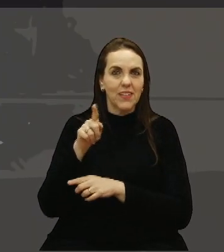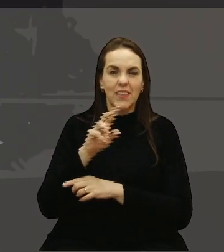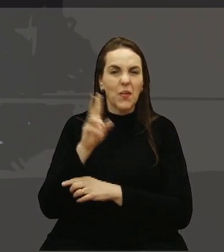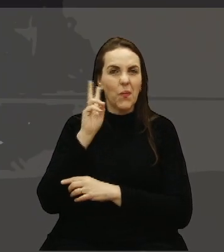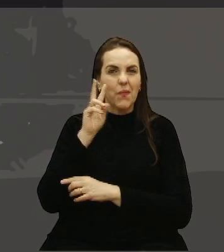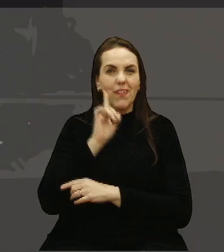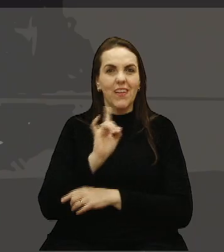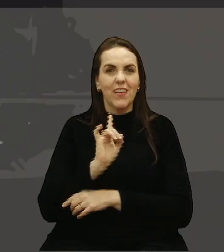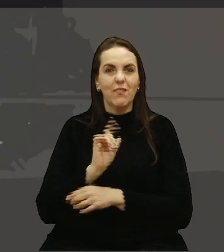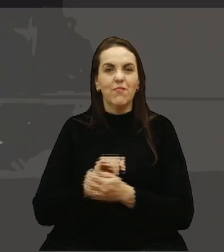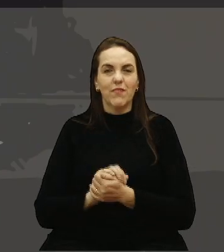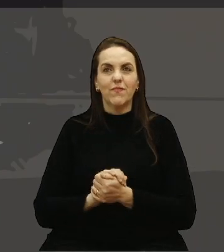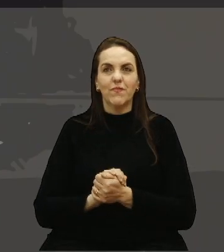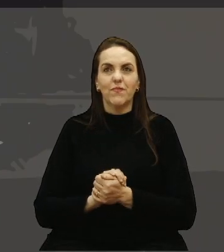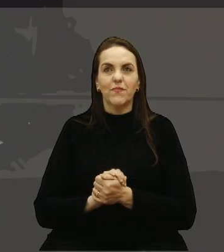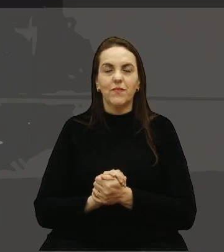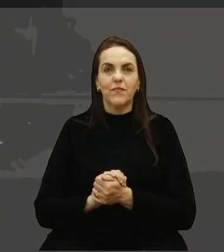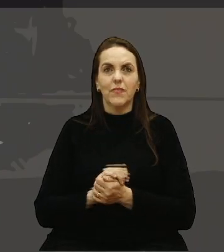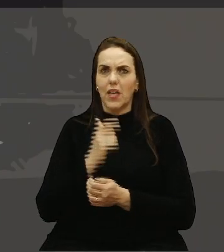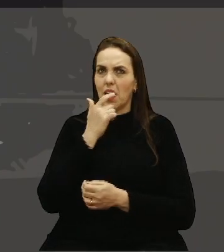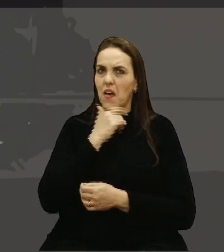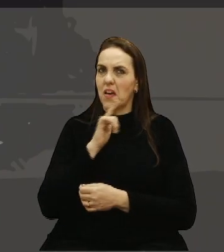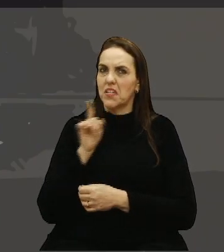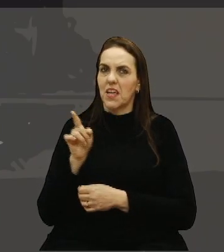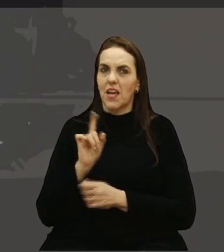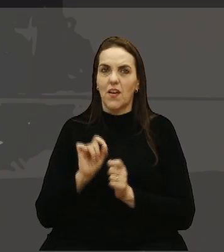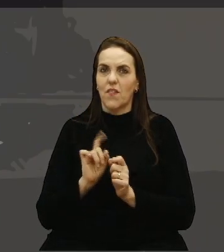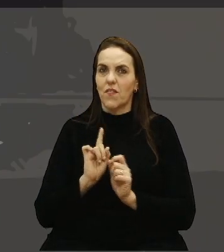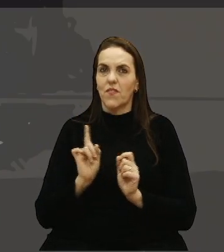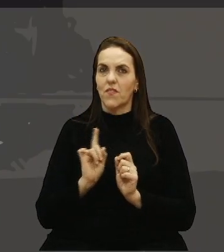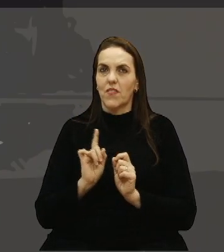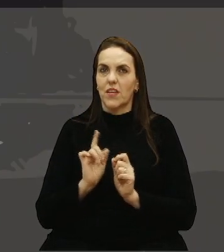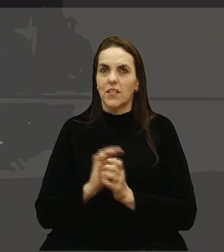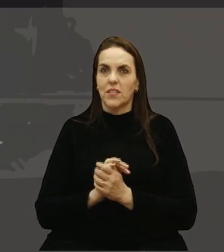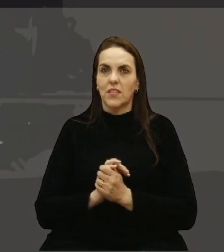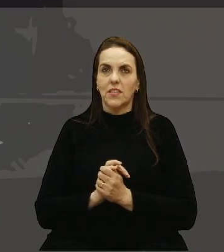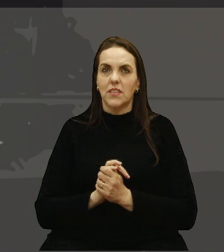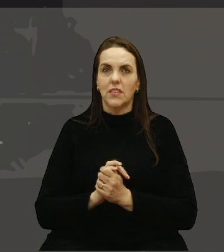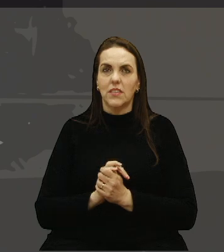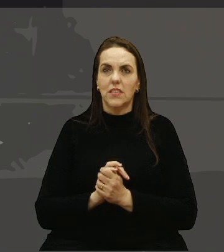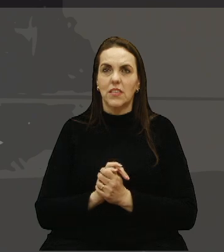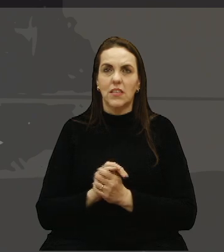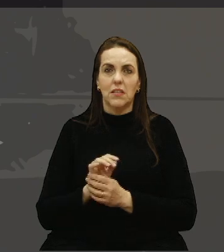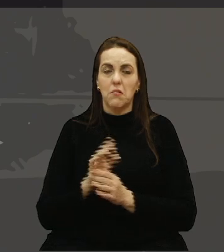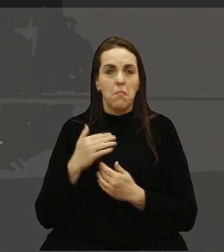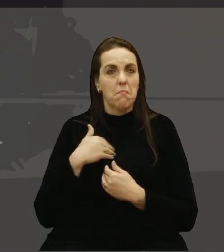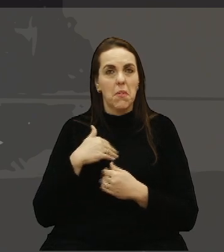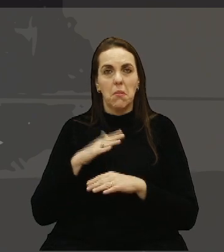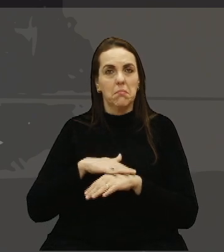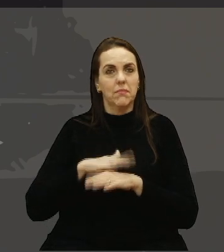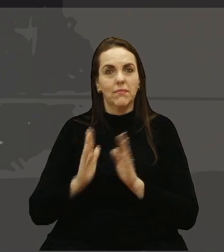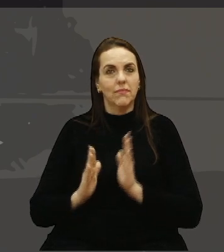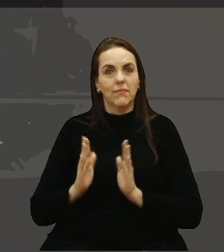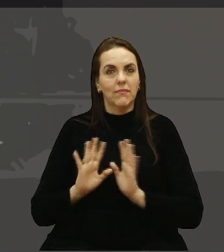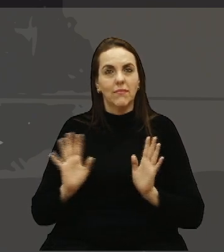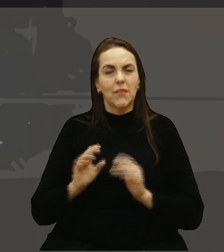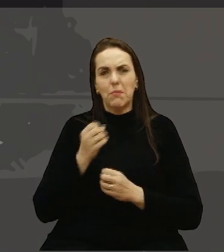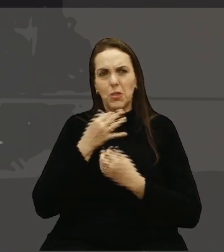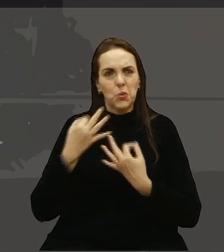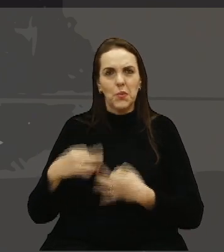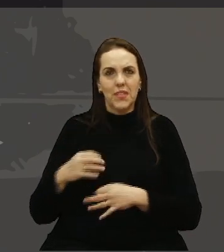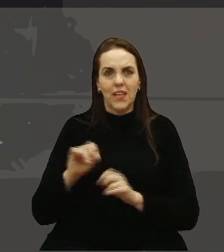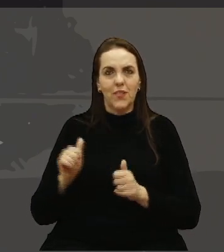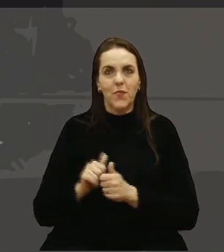lembro. Eu acho que ele não. Mas, enfim, não foi no meu tempo, acho, mas tá tudo certo. E